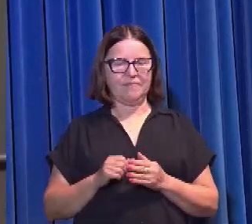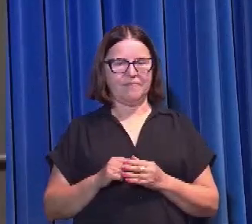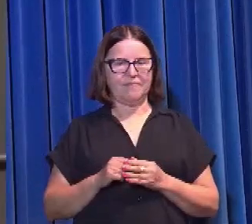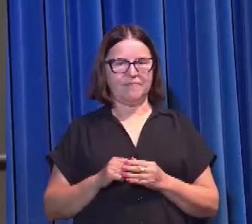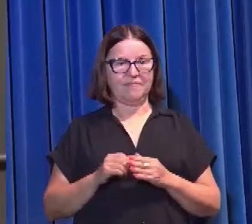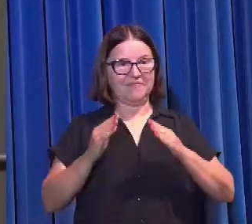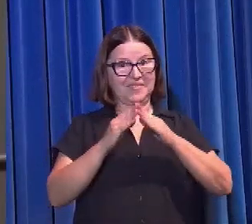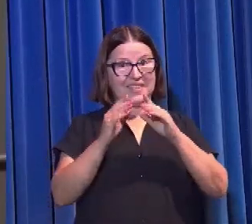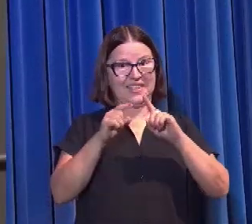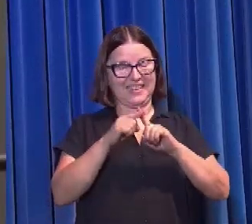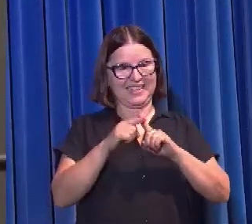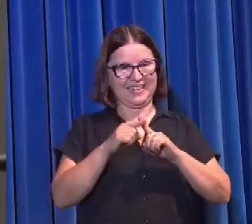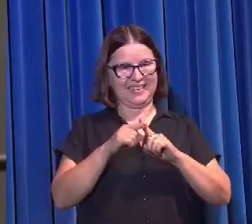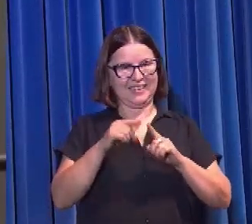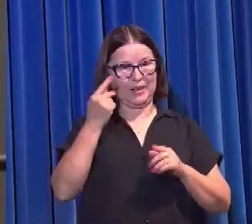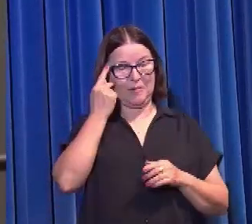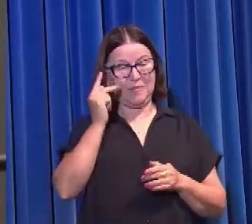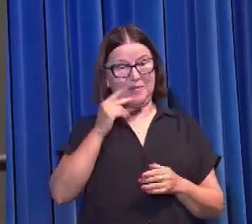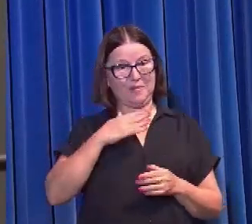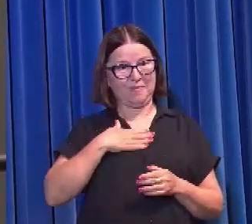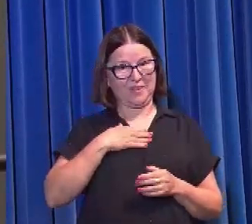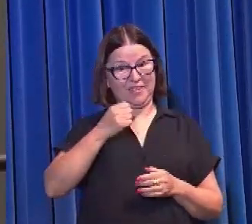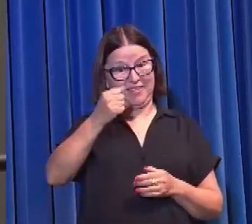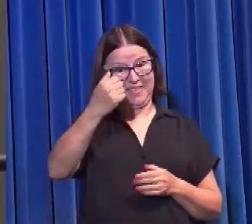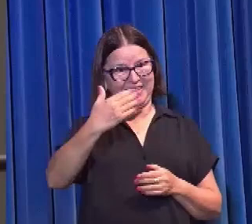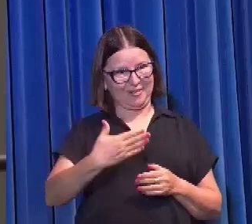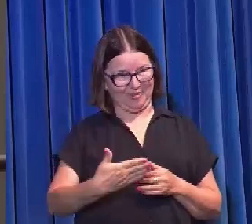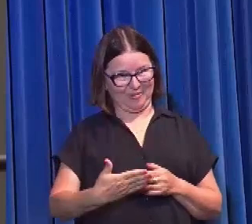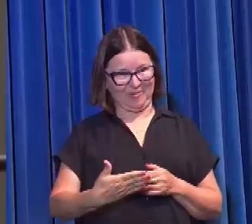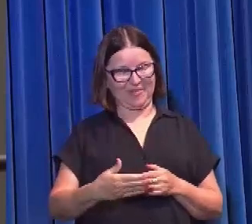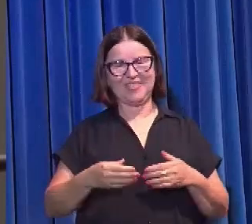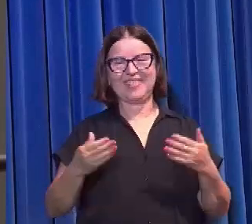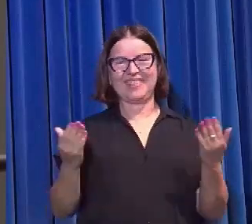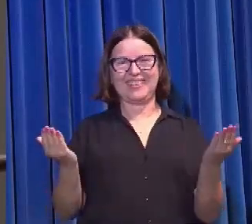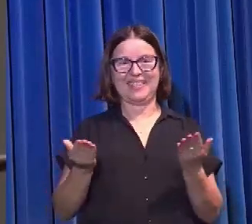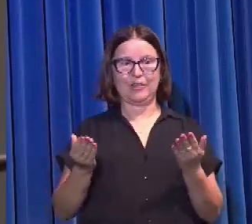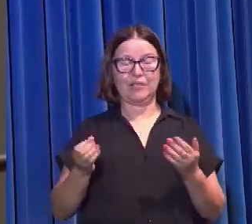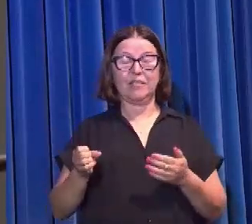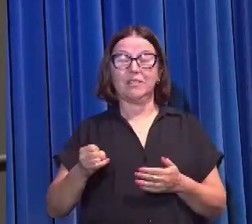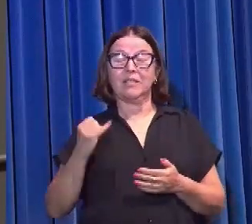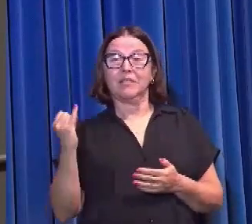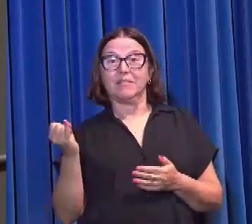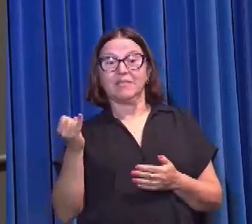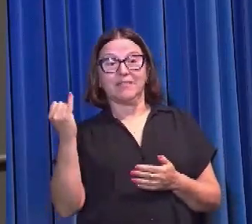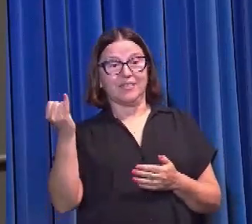A igreja, irmãos, para mim é um assunto que, hoje, é muito importante.